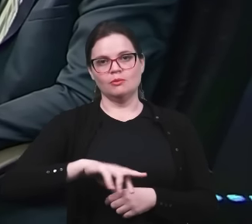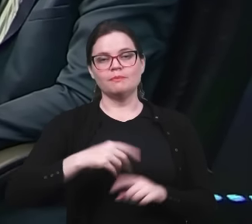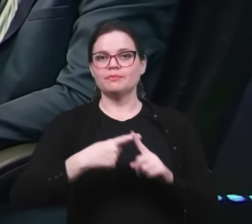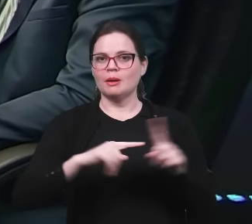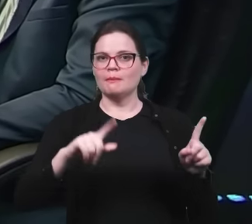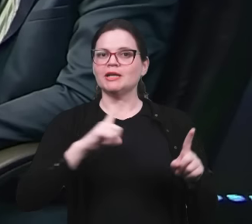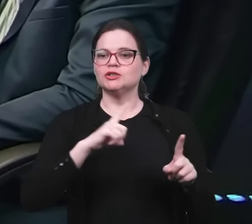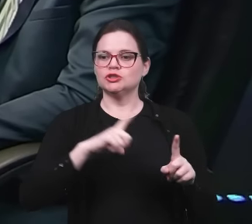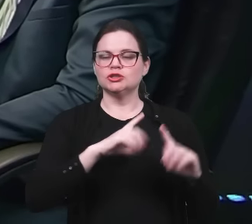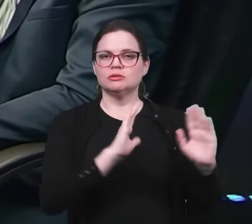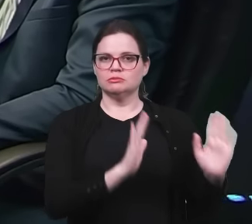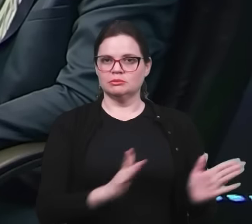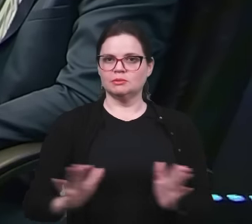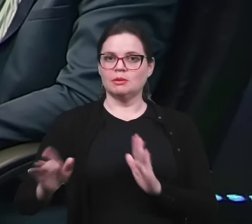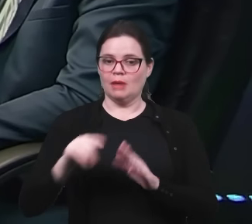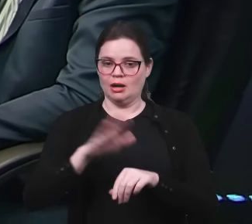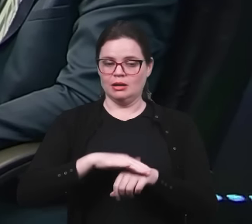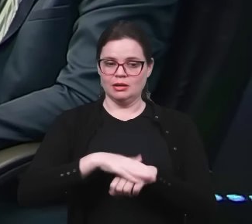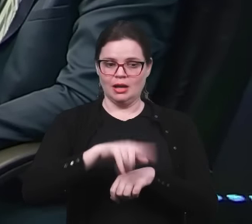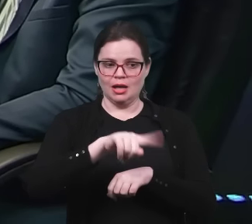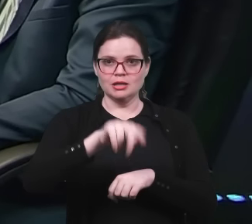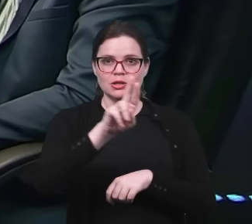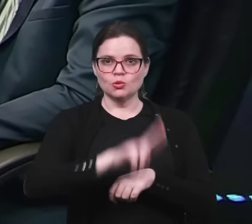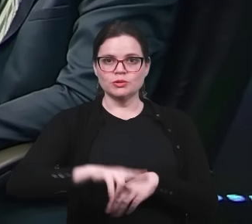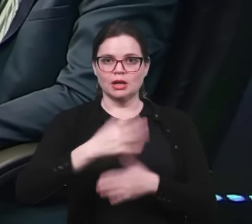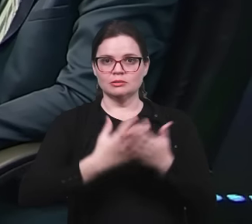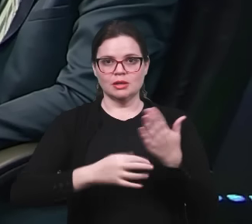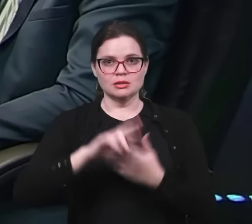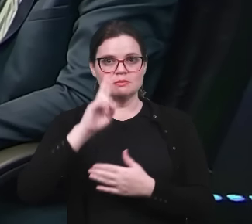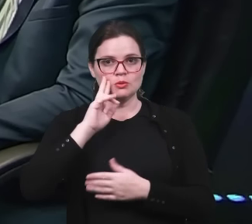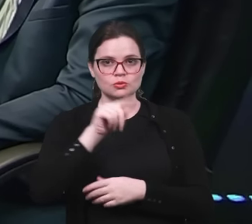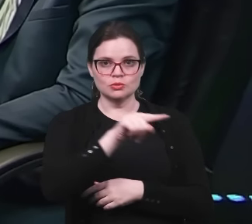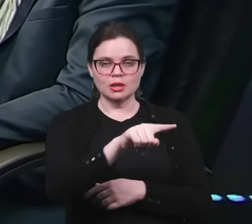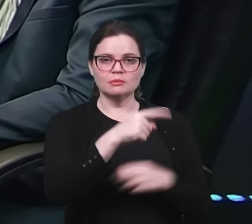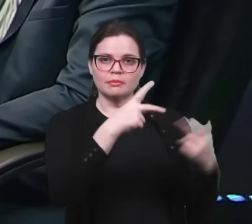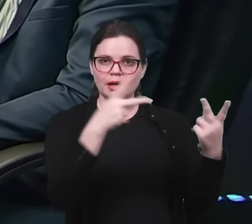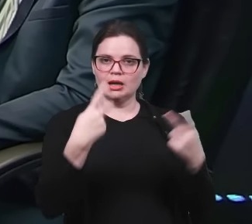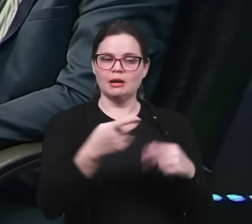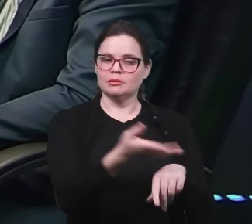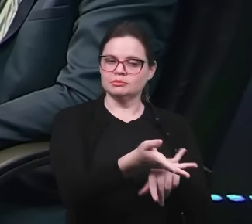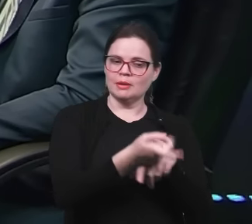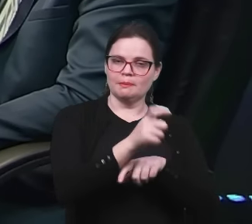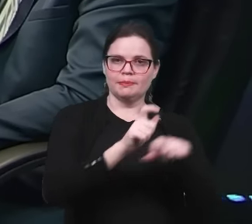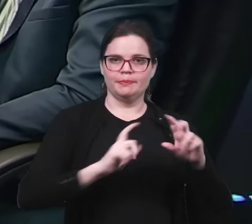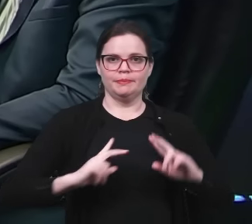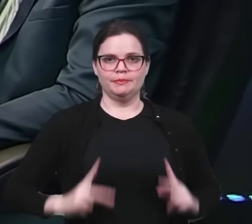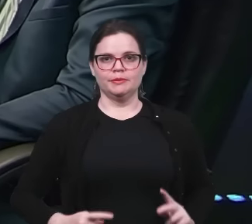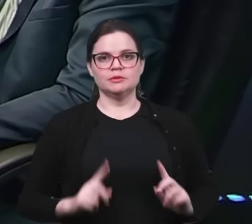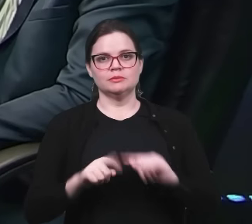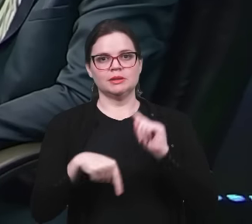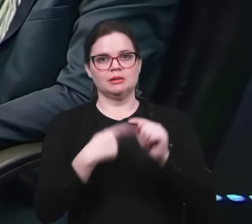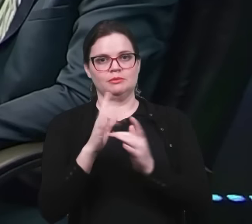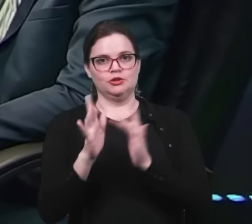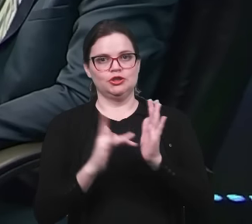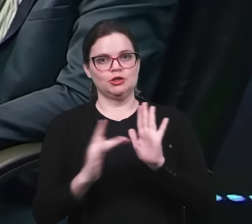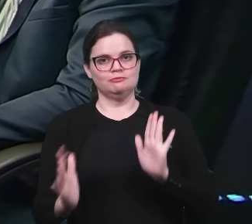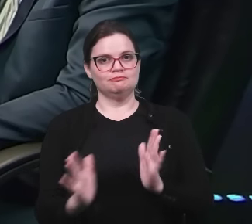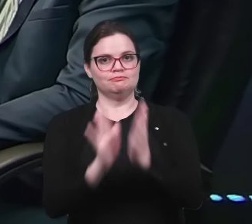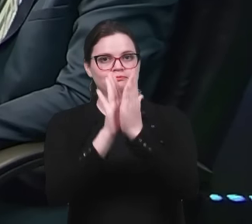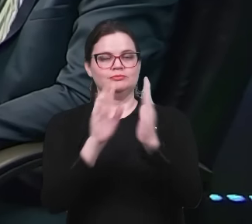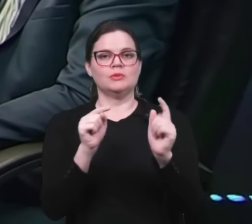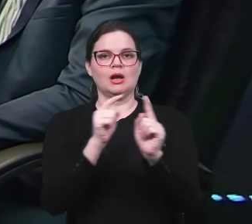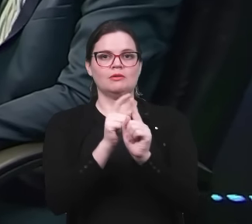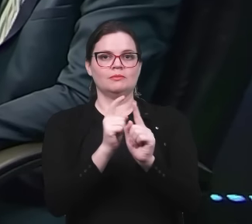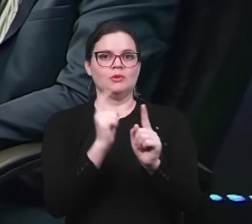uma trajetória. Inclusive, Jesus, no encontro pessoal com Pedro, disse: quando